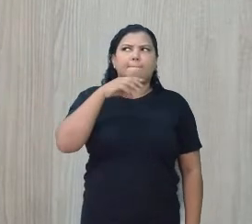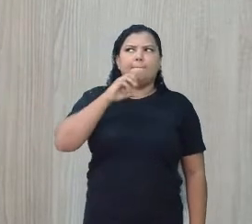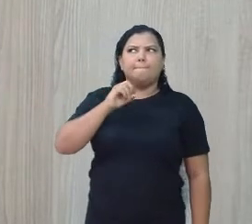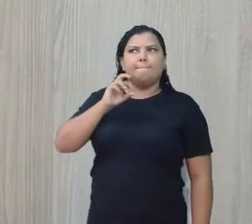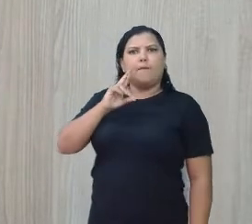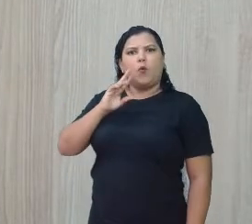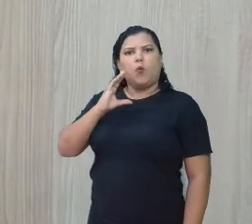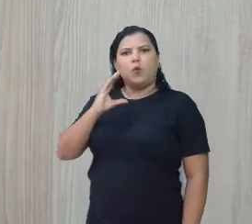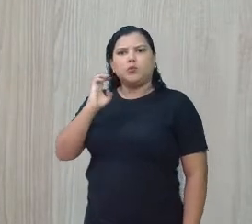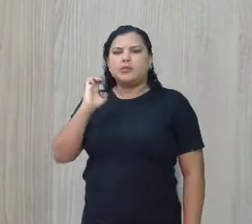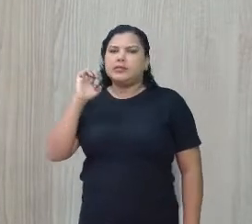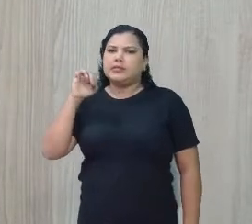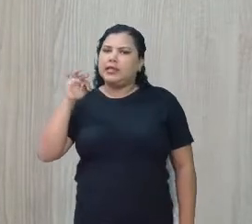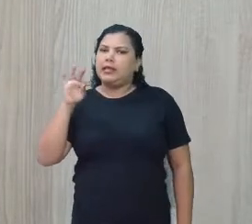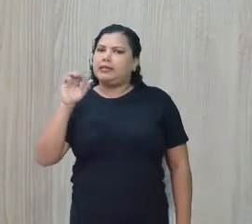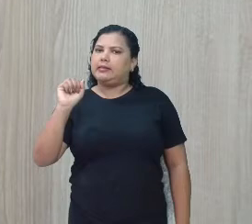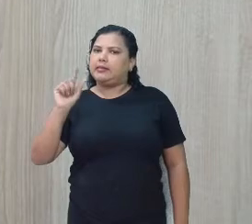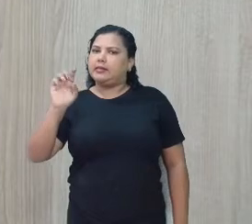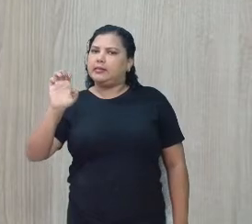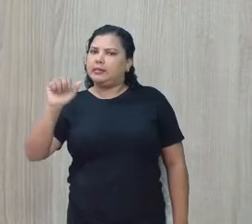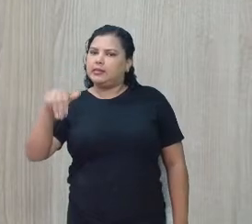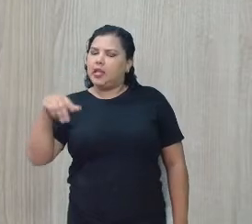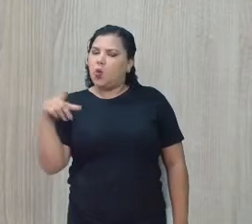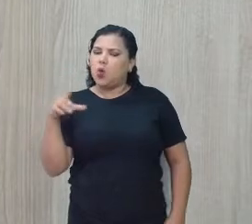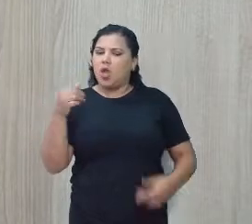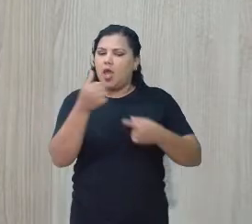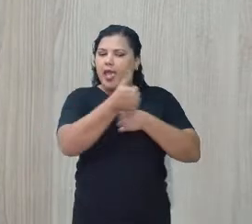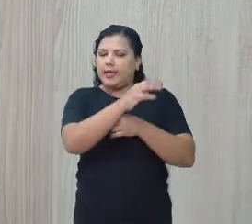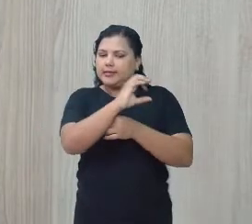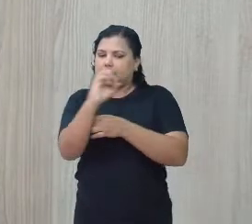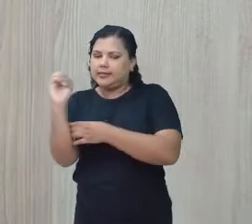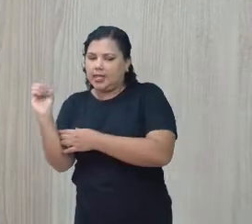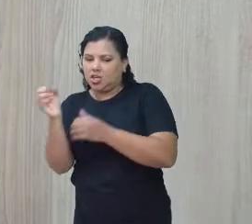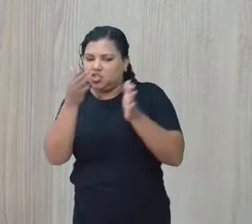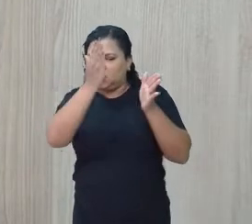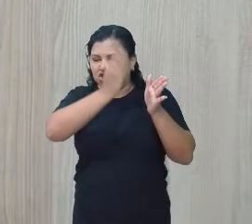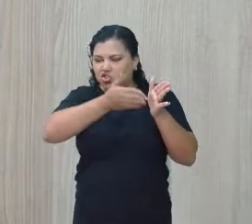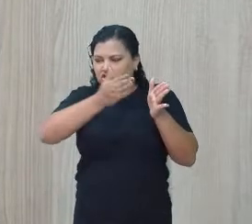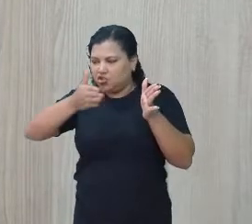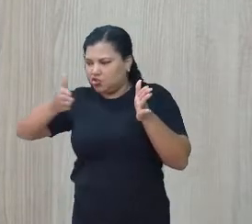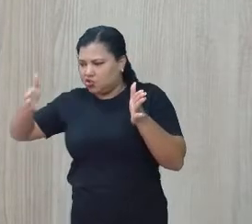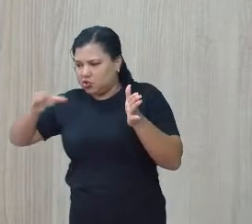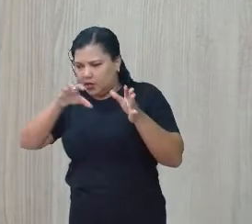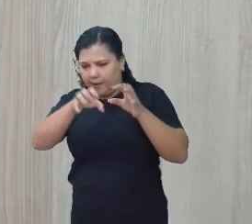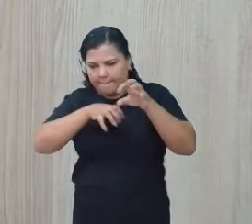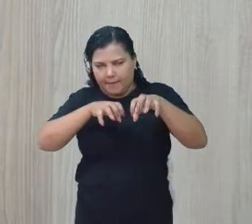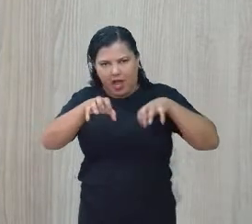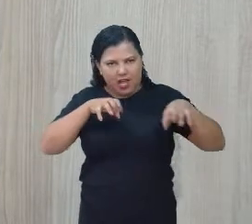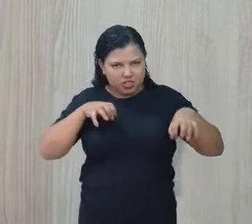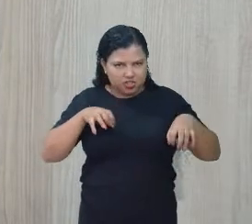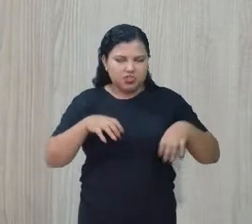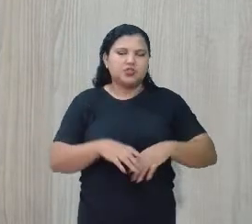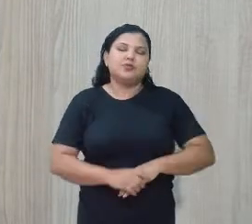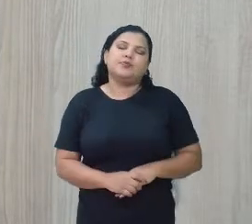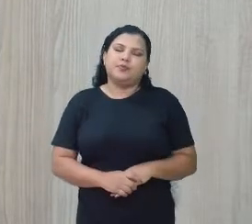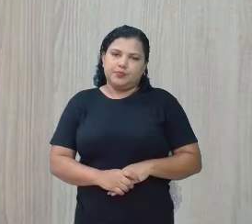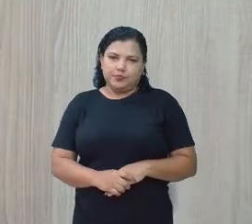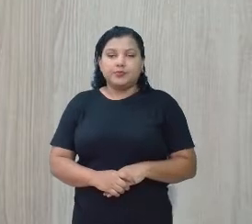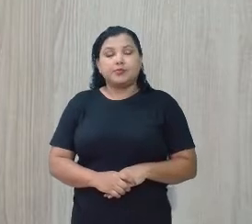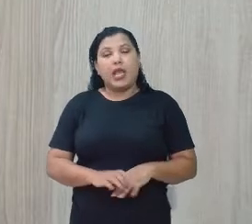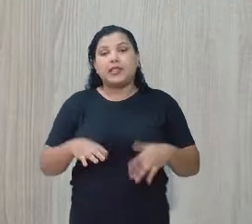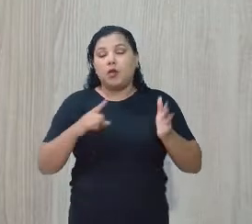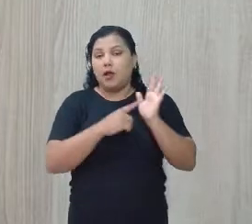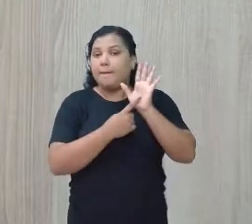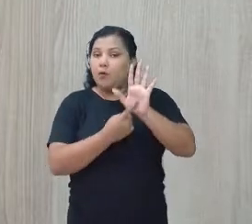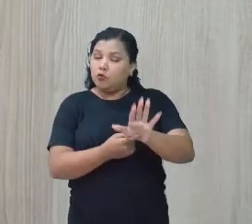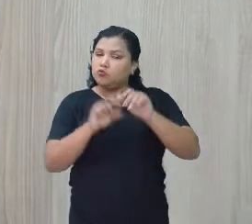Porcentagem, né? São partes de 100. Então, como ela introduziu aí muito bem essa questão da porcentagem, certo? E